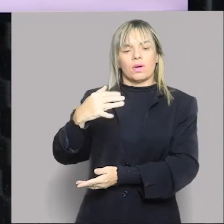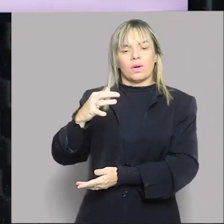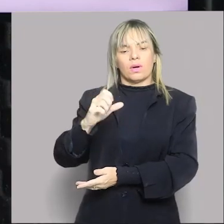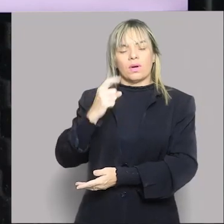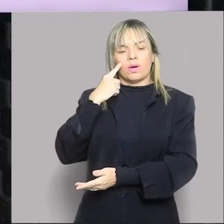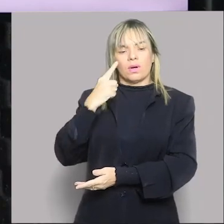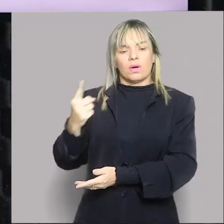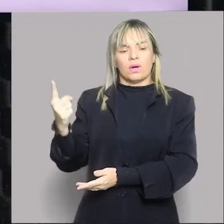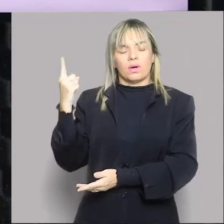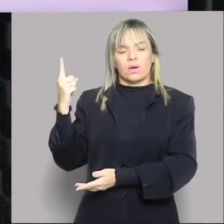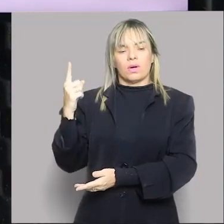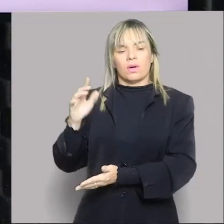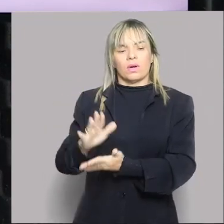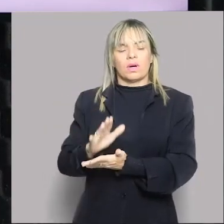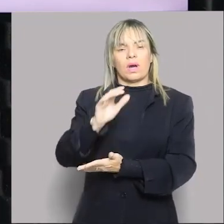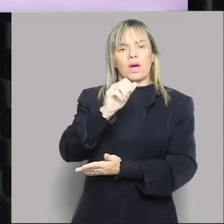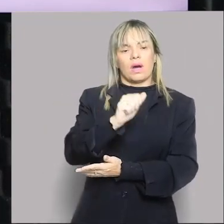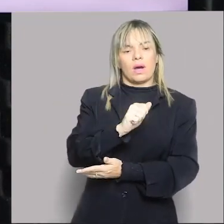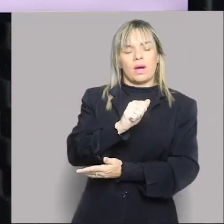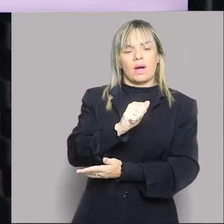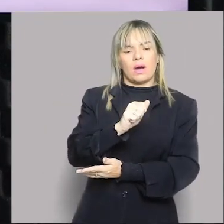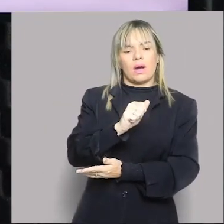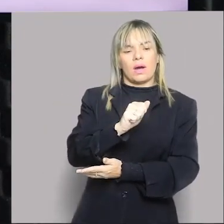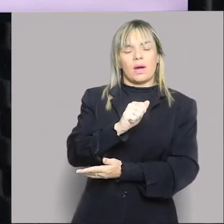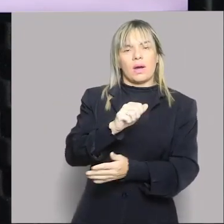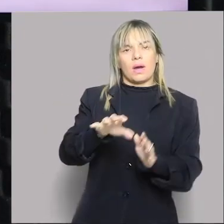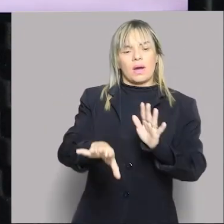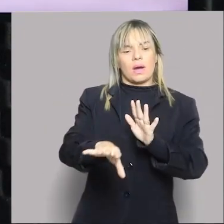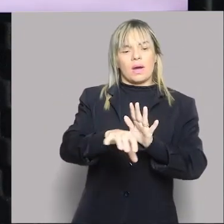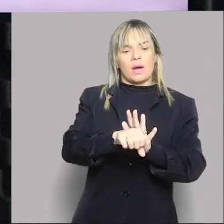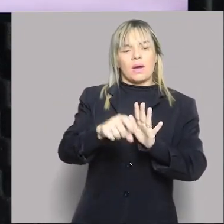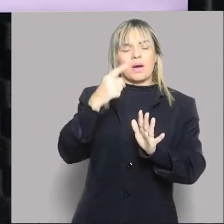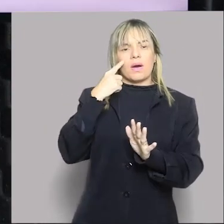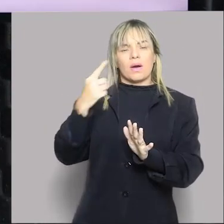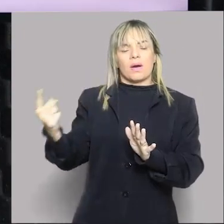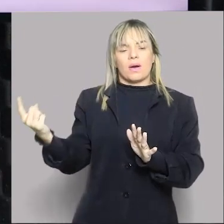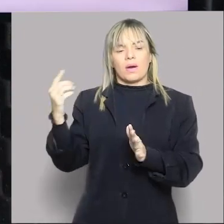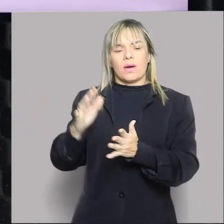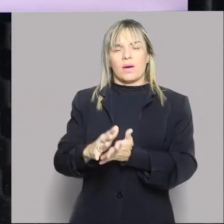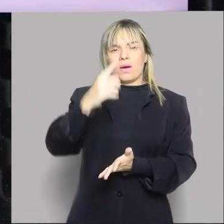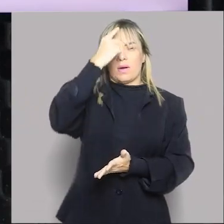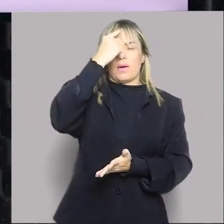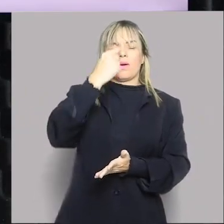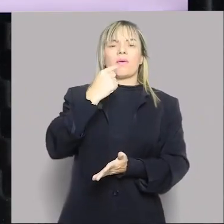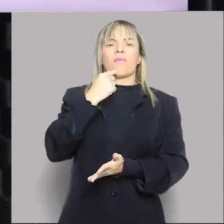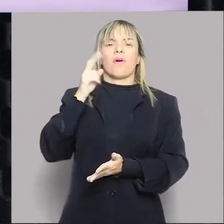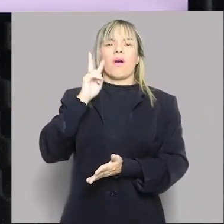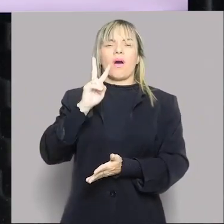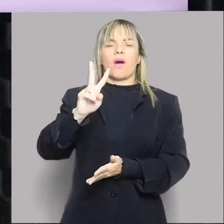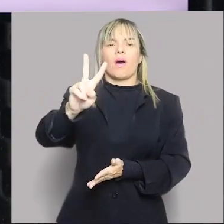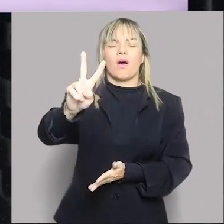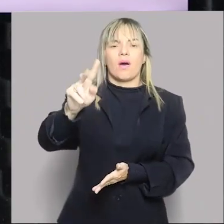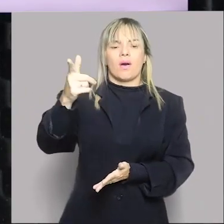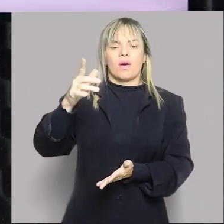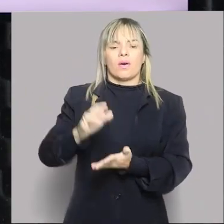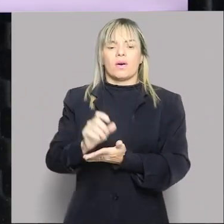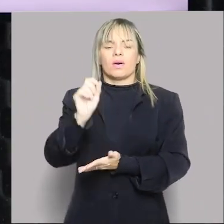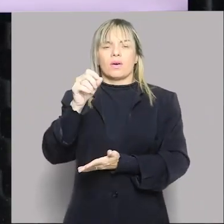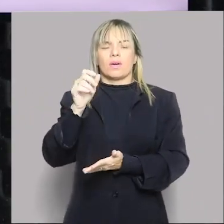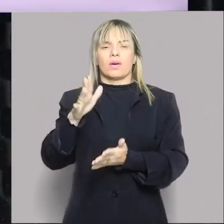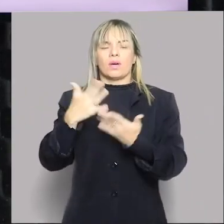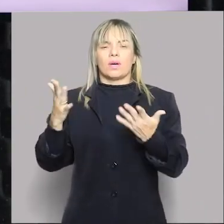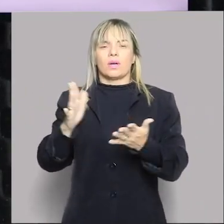Semi-abstratas, abstratas e figurativas. Vamos de um extremo a outro. A figurativa é aquela que você olha e você diz, é isso. Exemplo, o Cristo